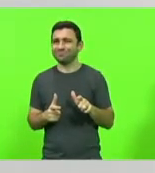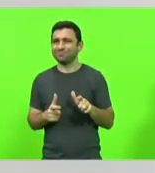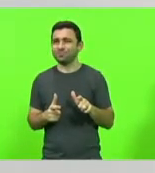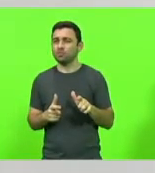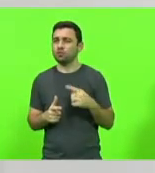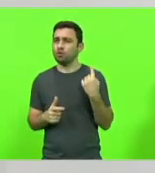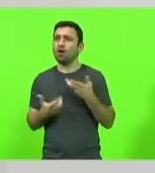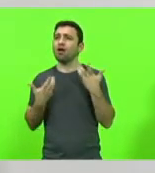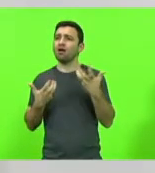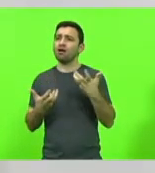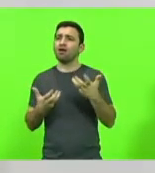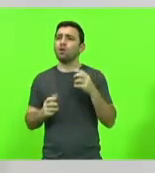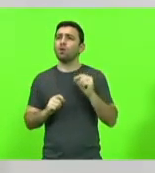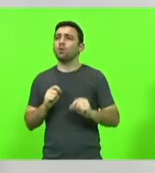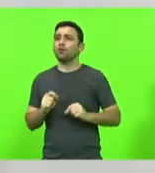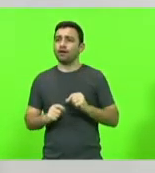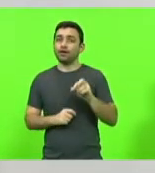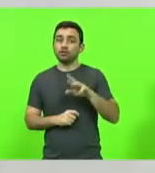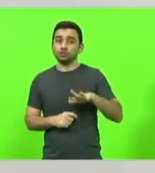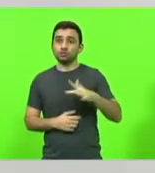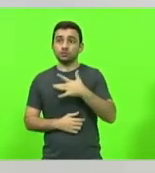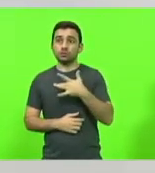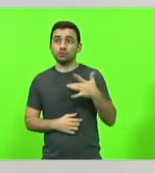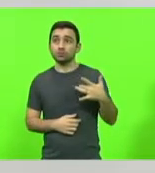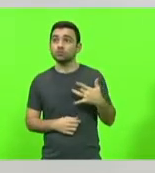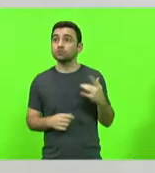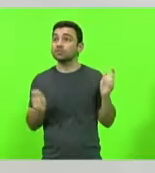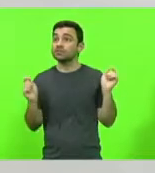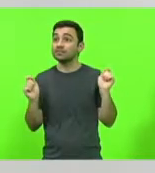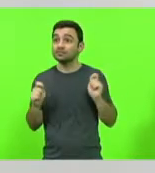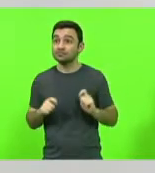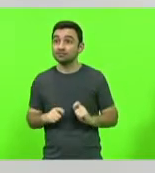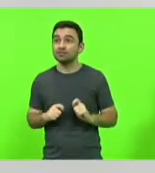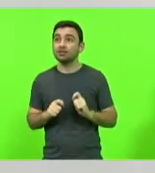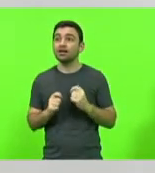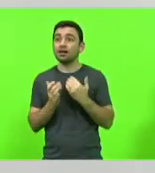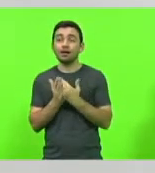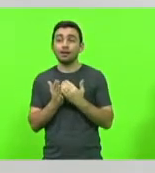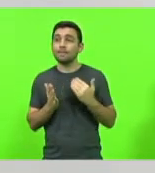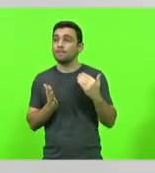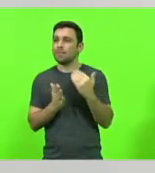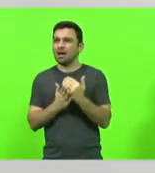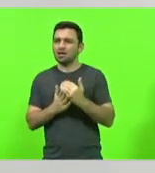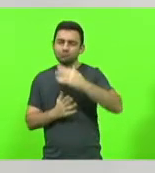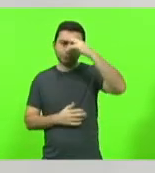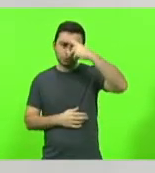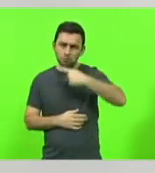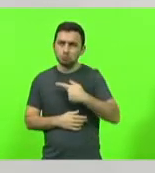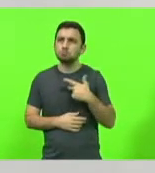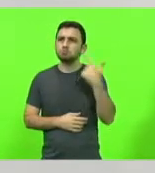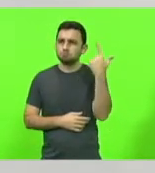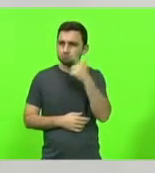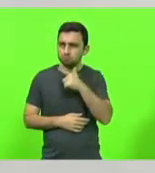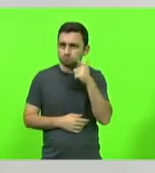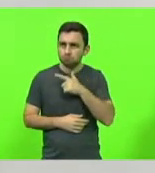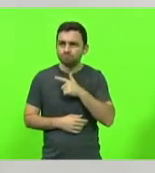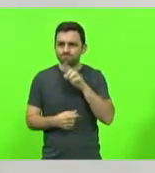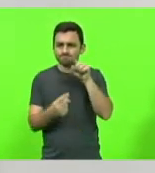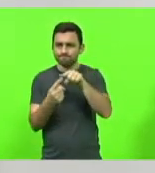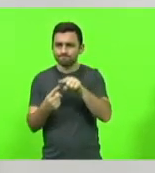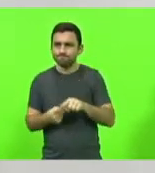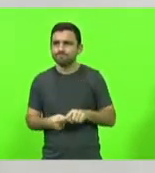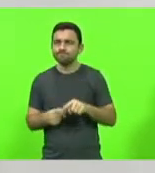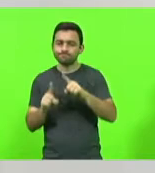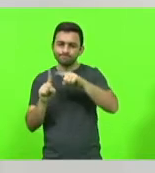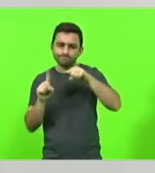O que se quer é fazer com que essas regiões de saúde se tornem cada vez mais autônomas, que possam definir índices, por